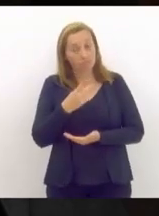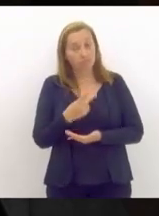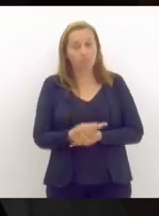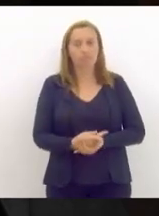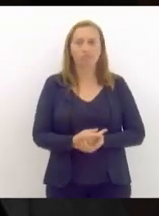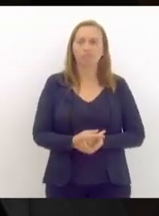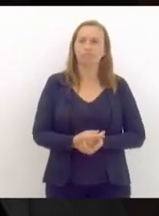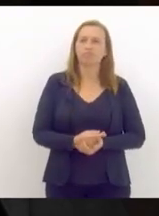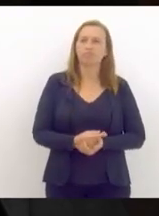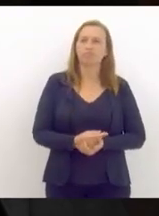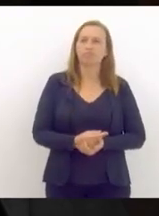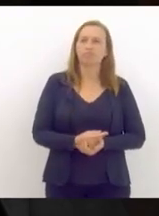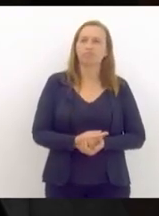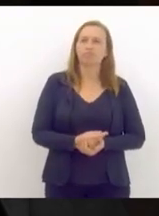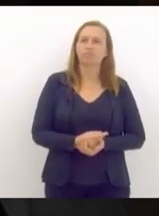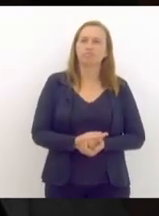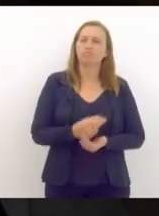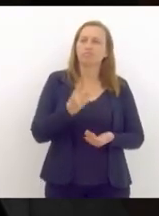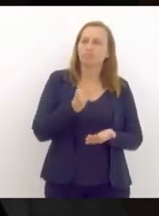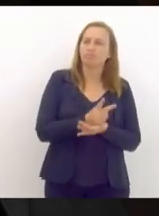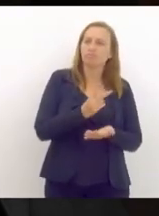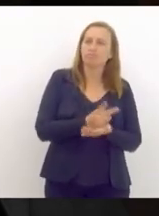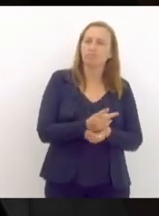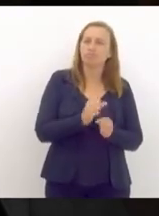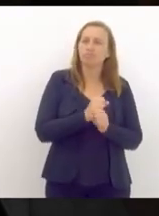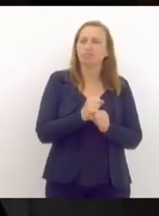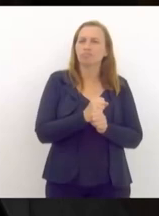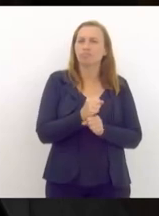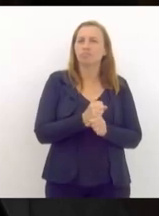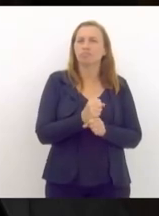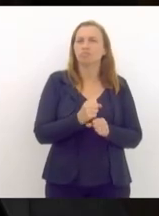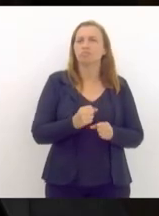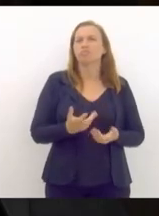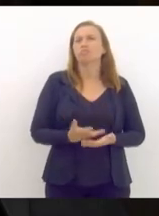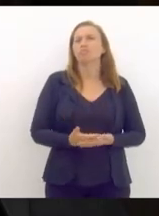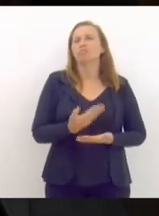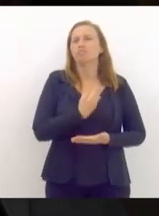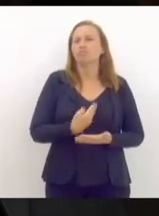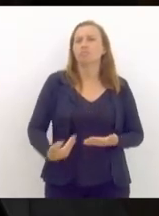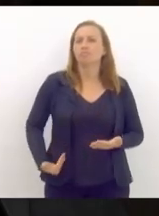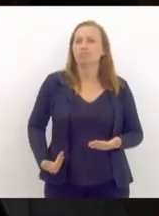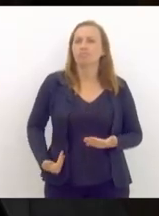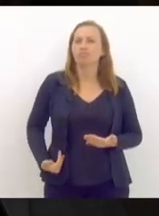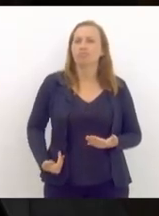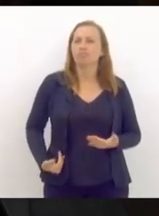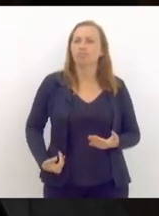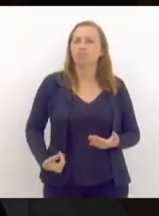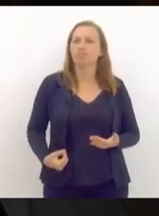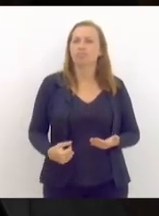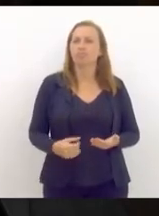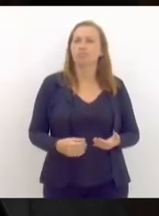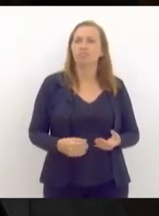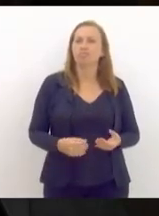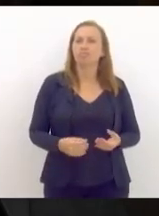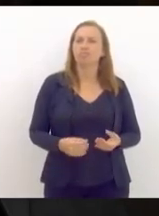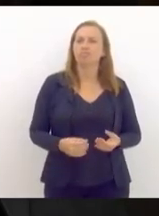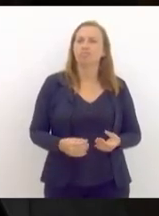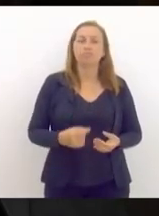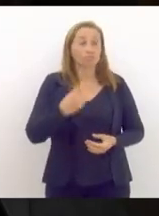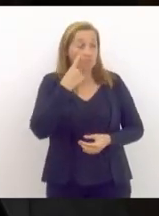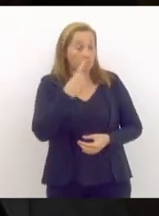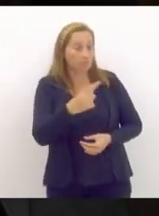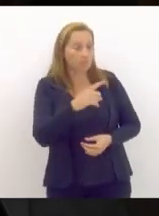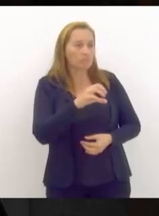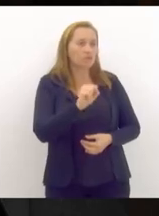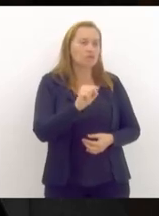essas condições foram alcançadas mesmo no ano em que o governo queimou dinheiro em esquemas como a gente viu no